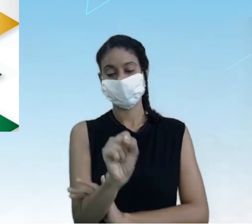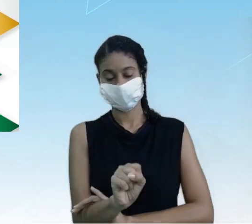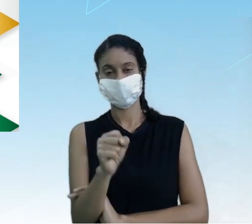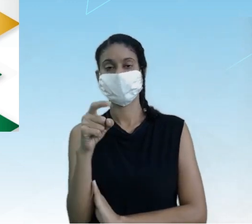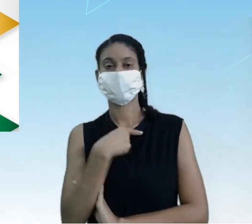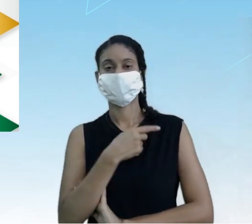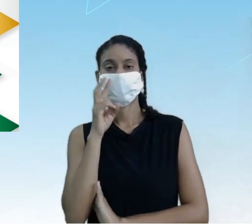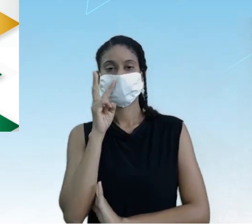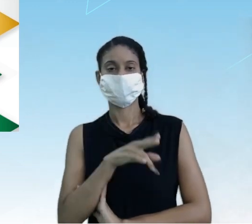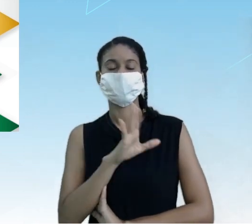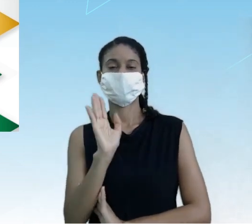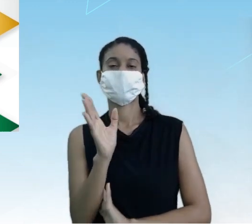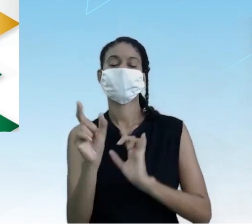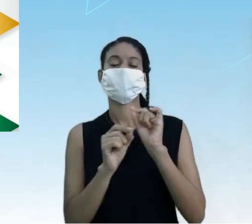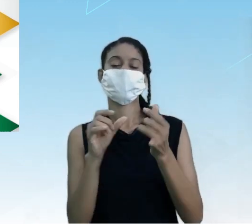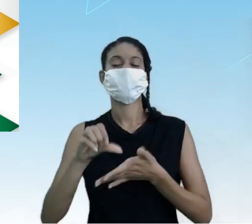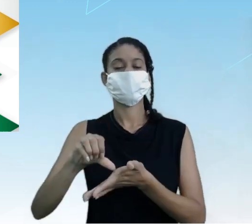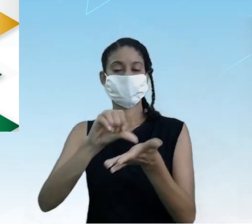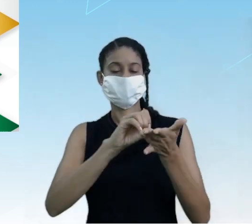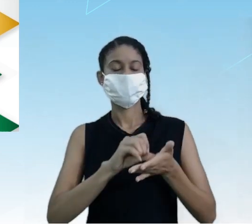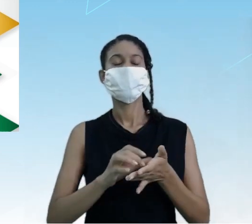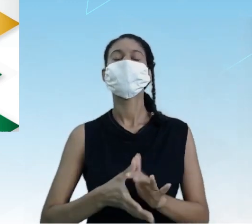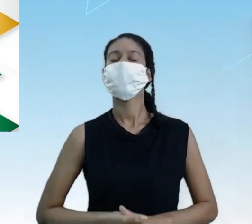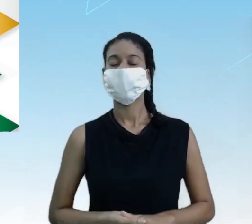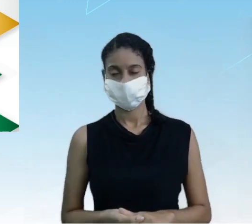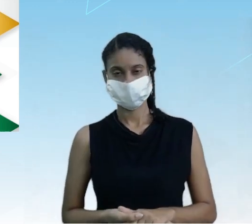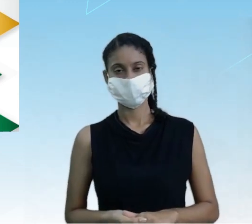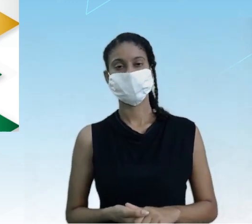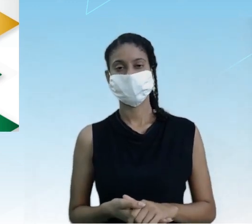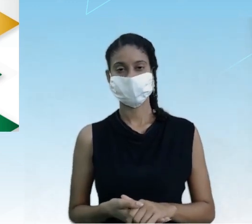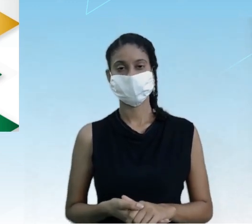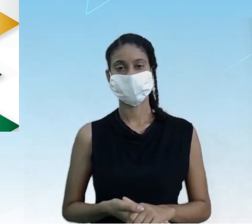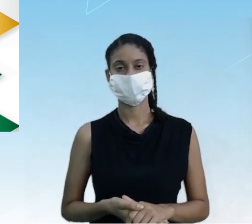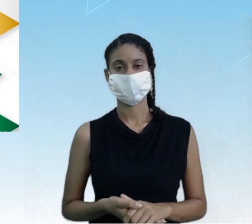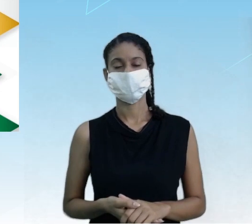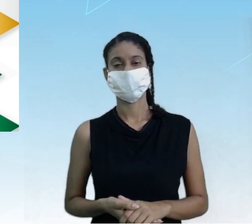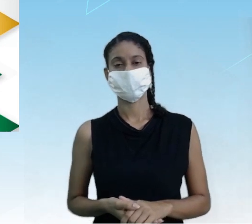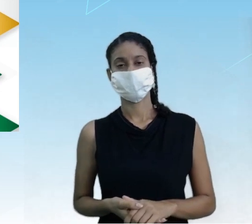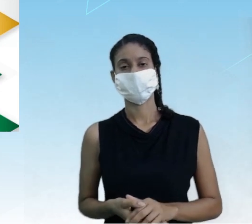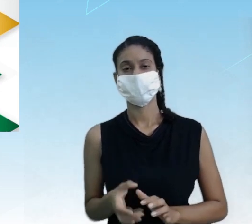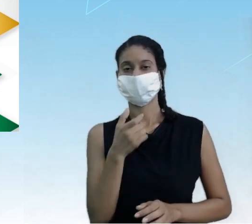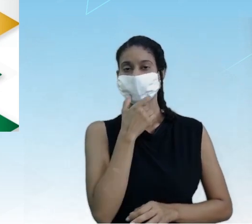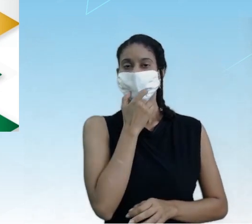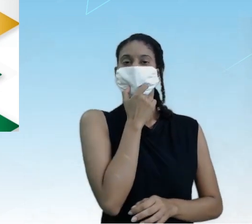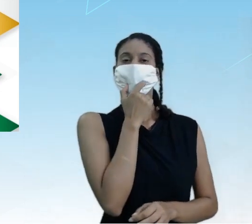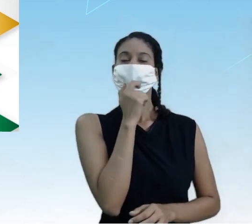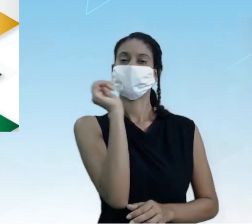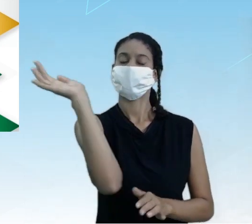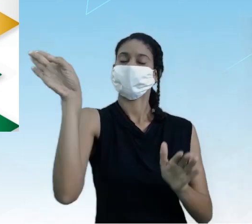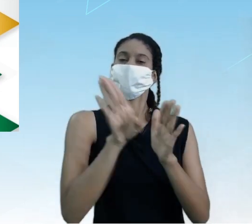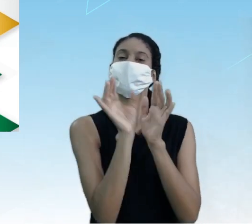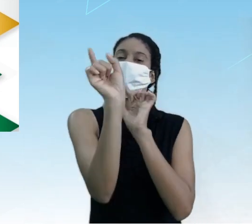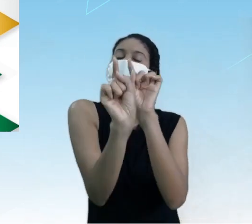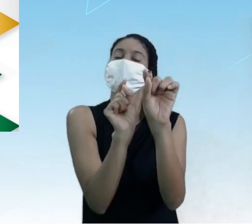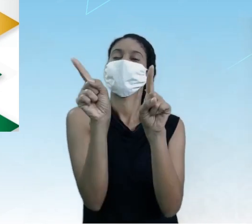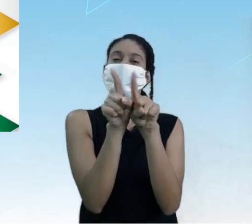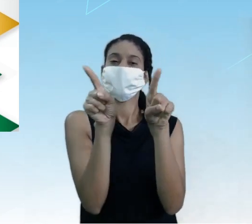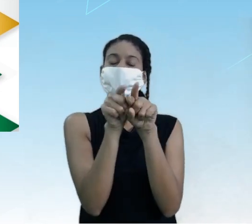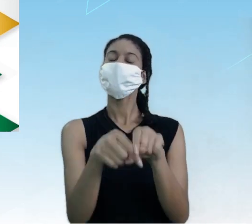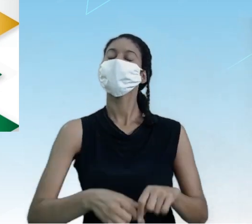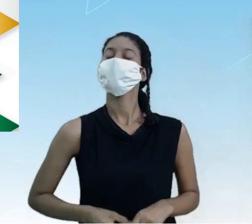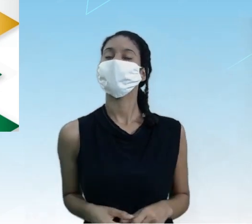XVIII, a gente já viu o colonization, com a colonização inglesa, veio também para